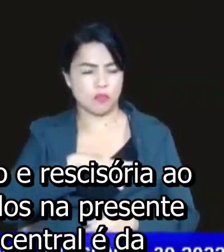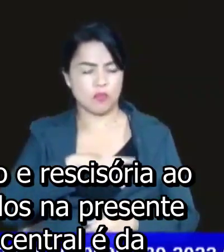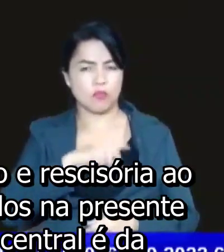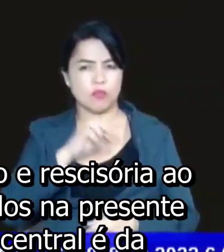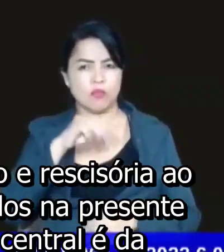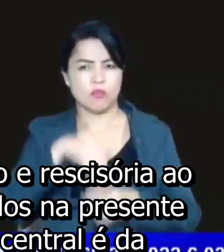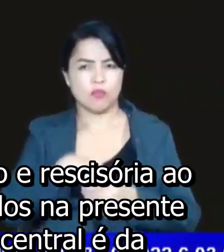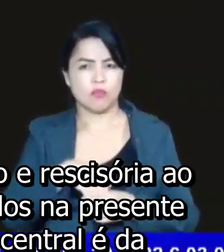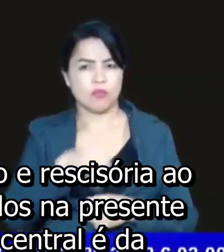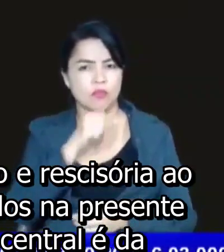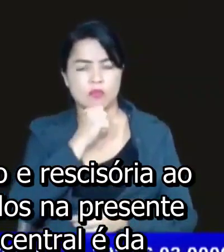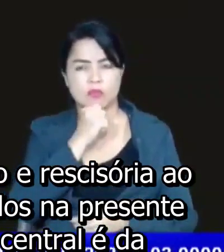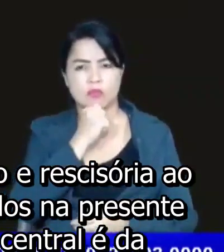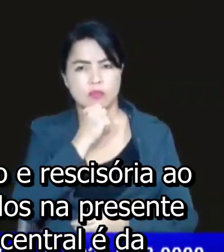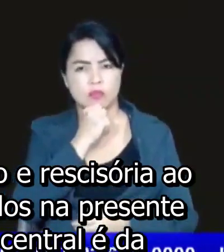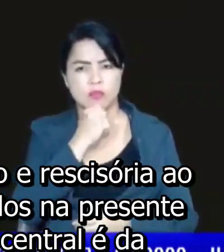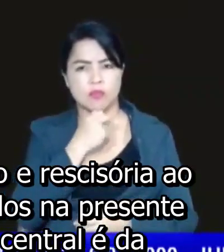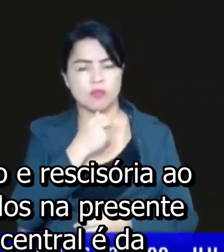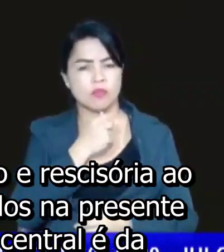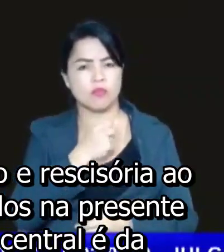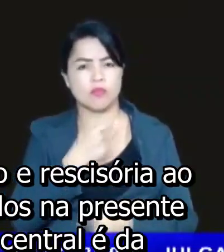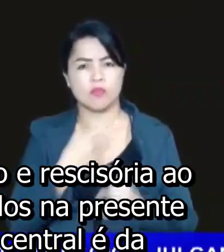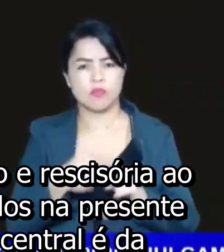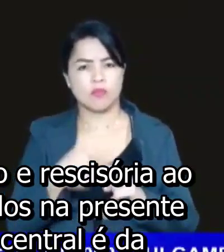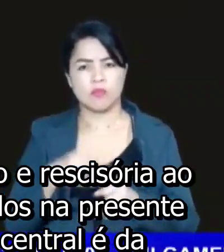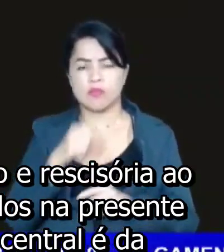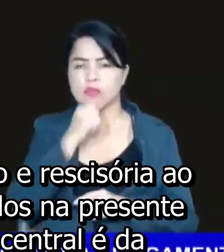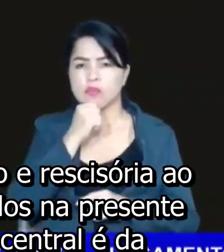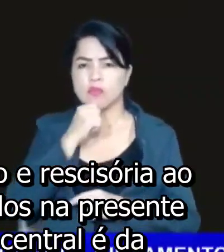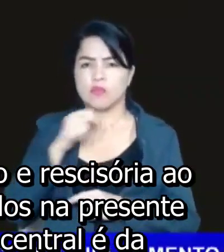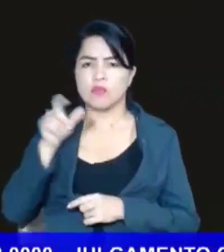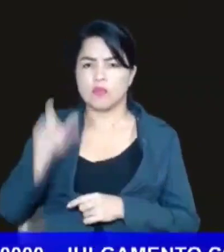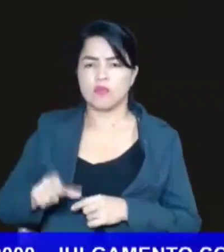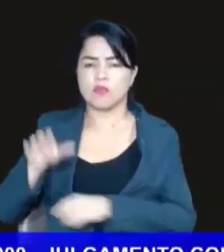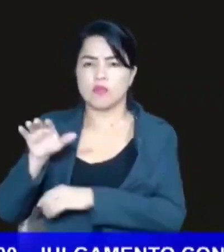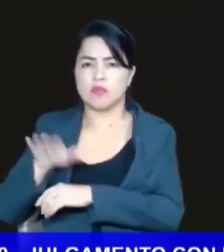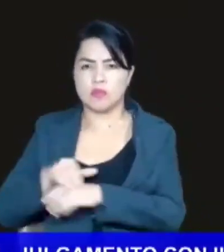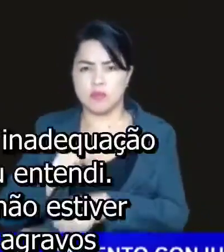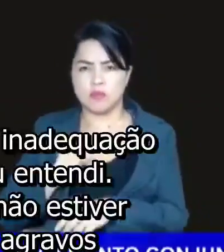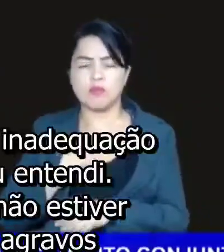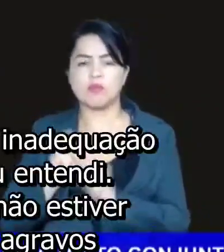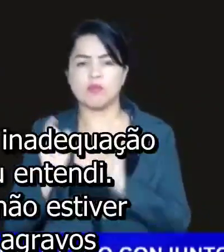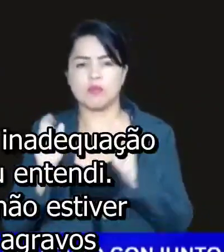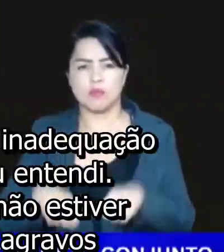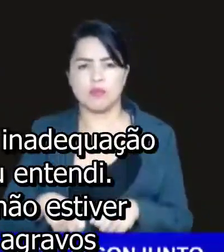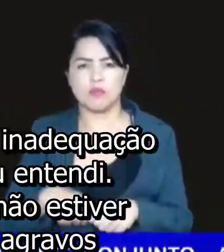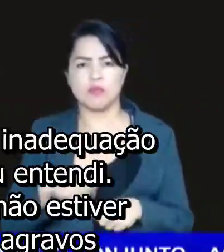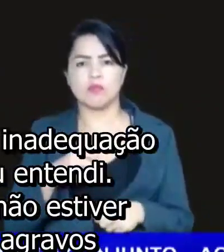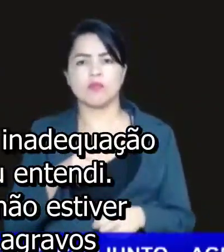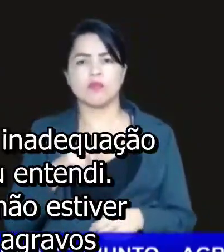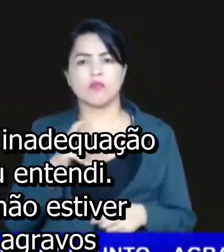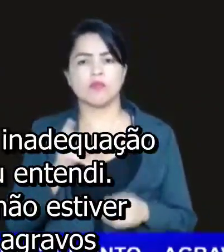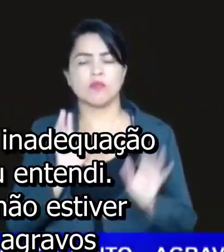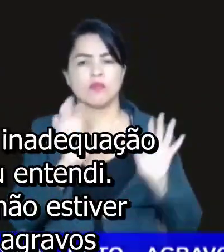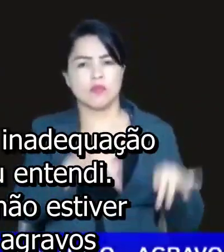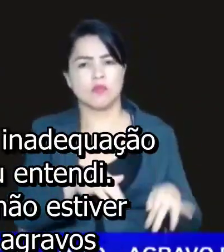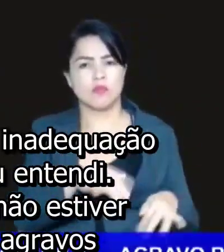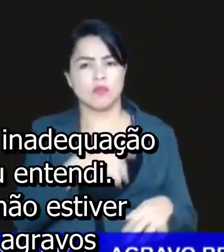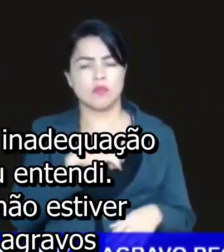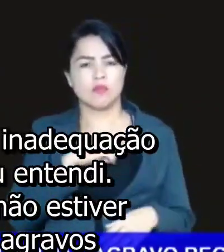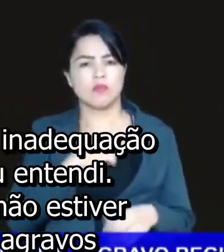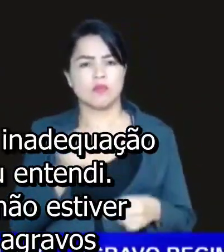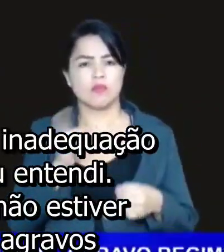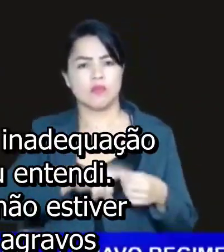ser tomados na presente ocasião, porque ainda não houve a citação. Mas a tese central é da possibilidade de extinção sem resolução do mérito